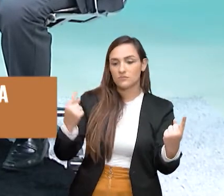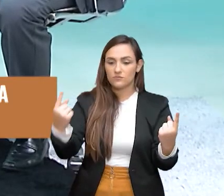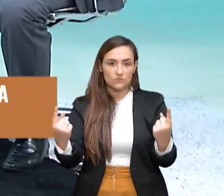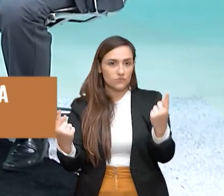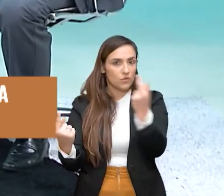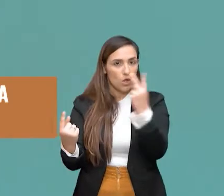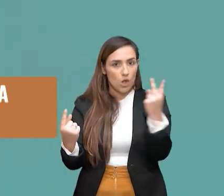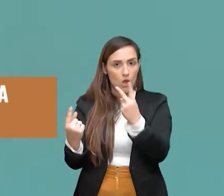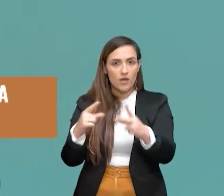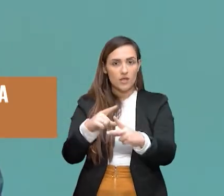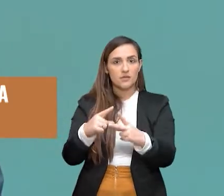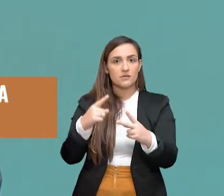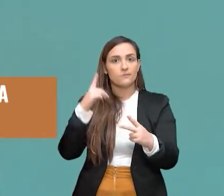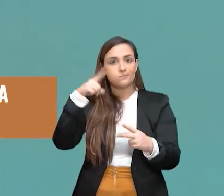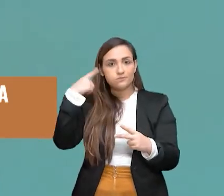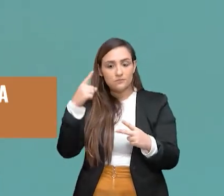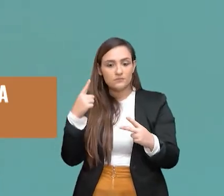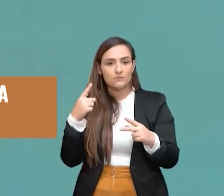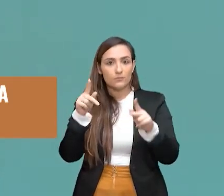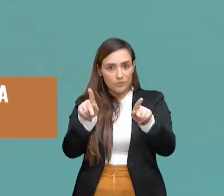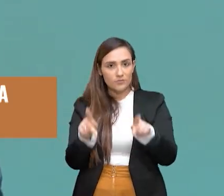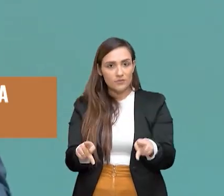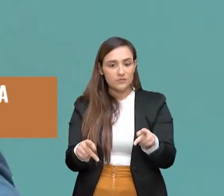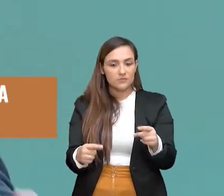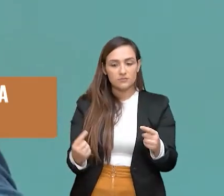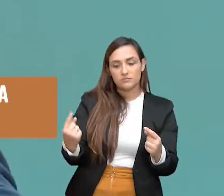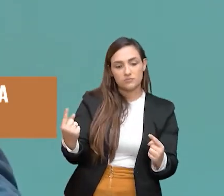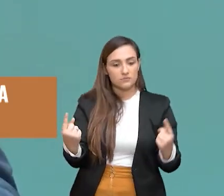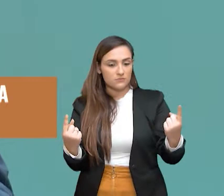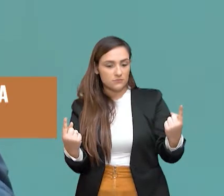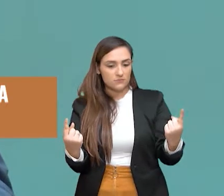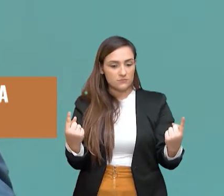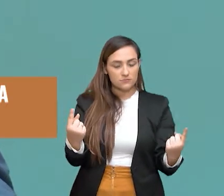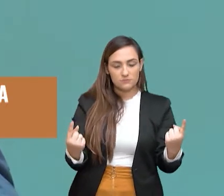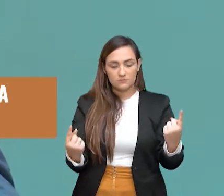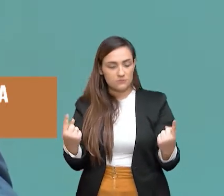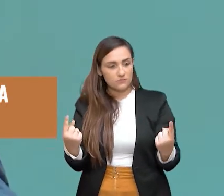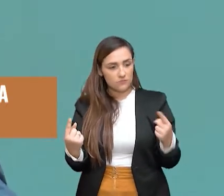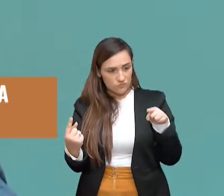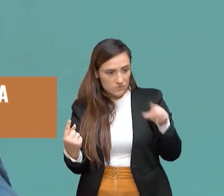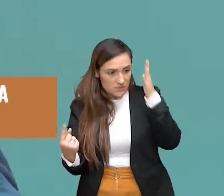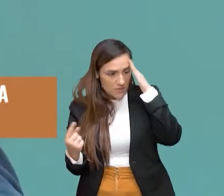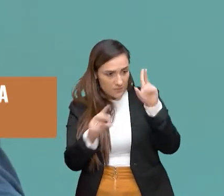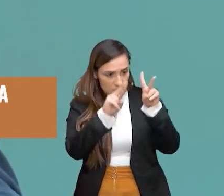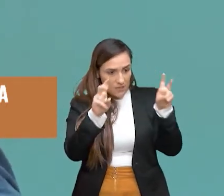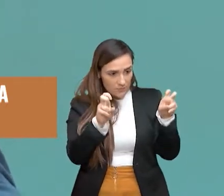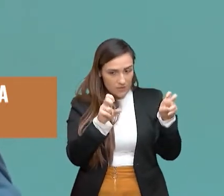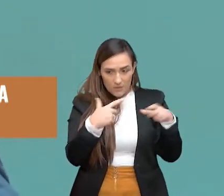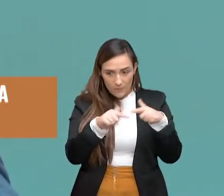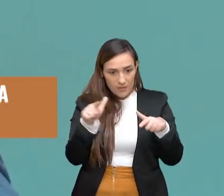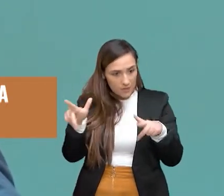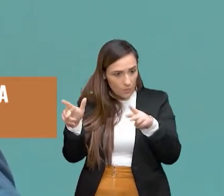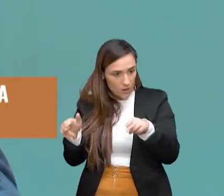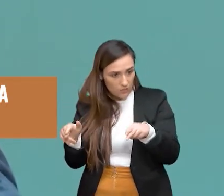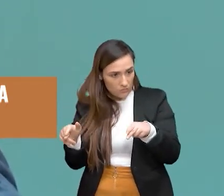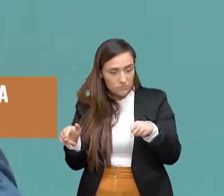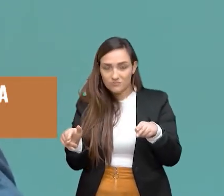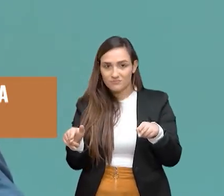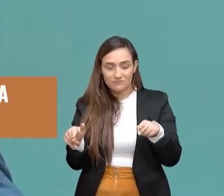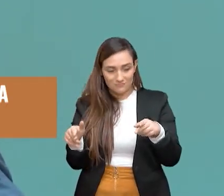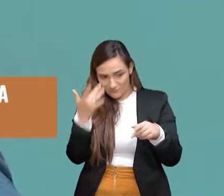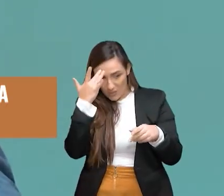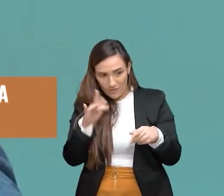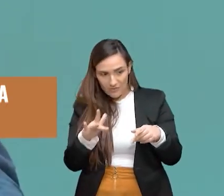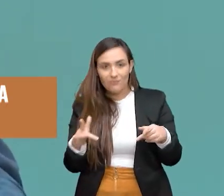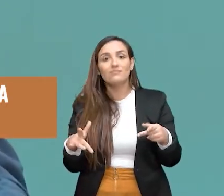defensores públicos acabem atuando na mesma temática sem um saber do trabalho do outro. Então